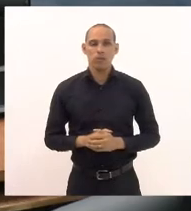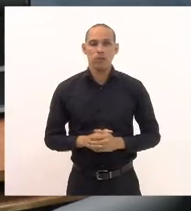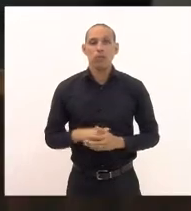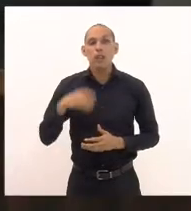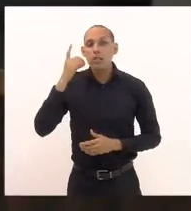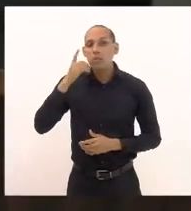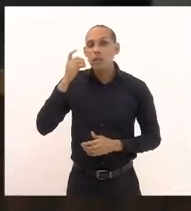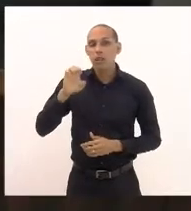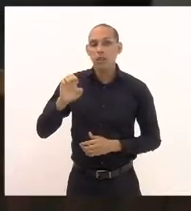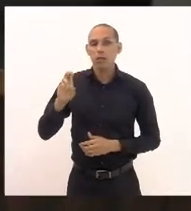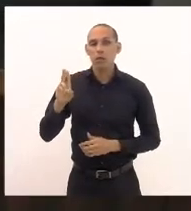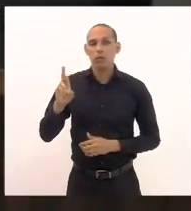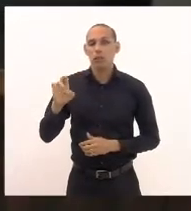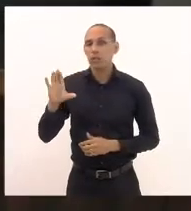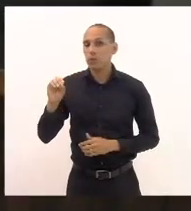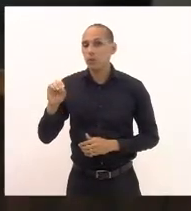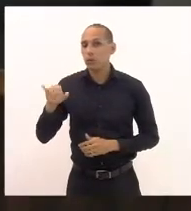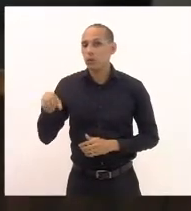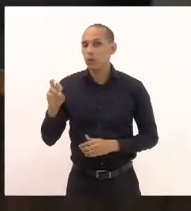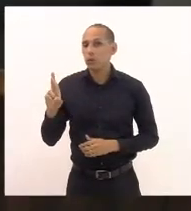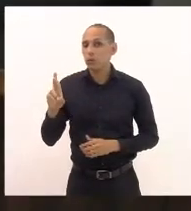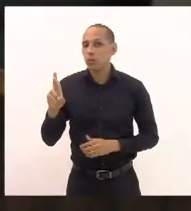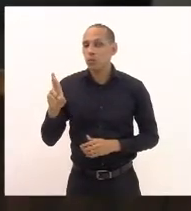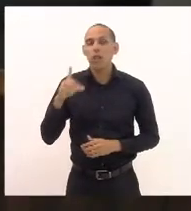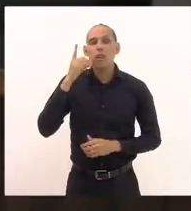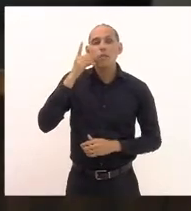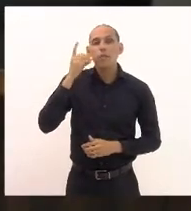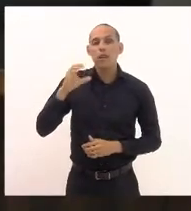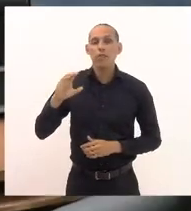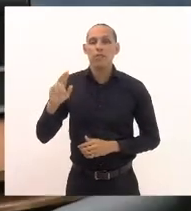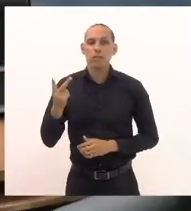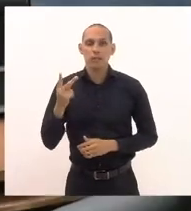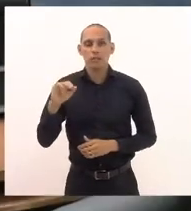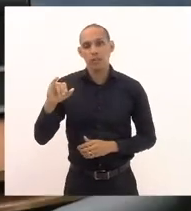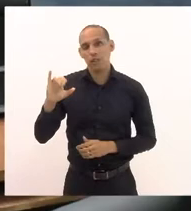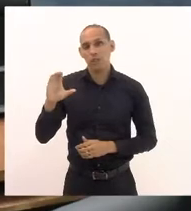Deputado Eurico Júnior. Deputado Chico Machado.